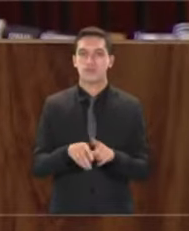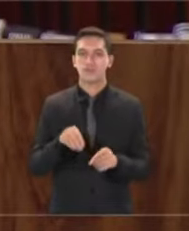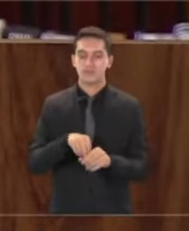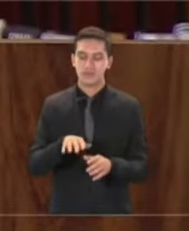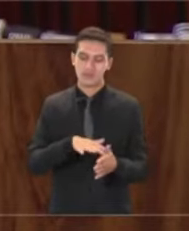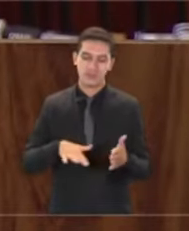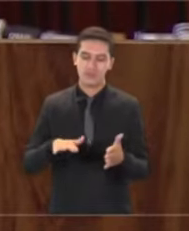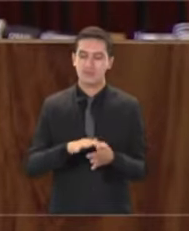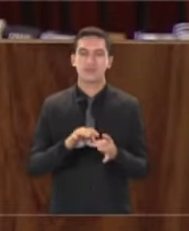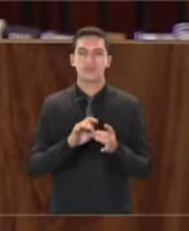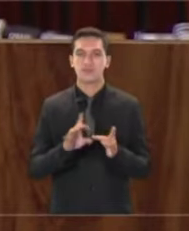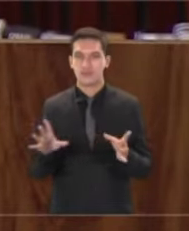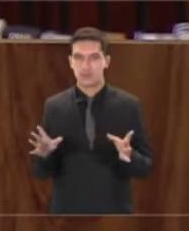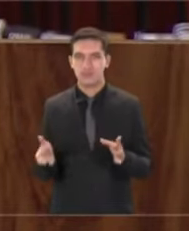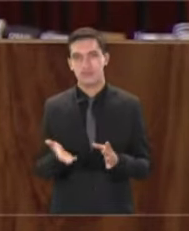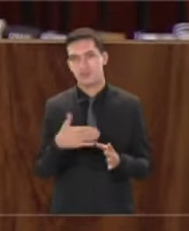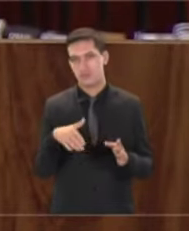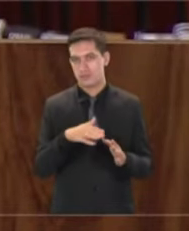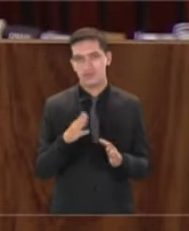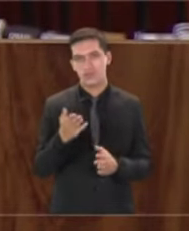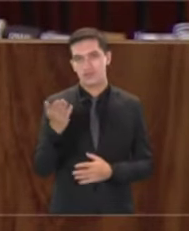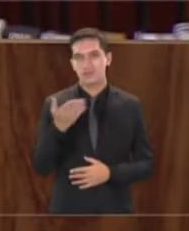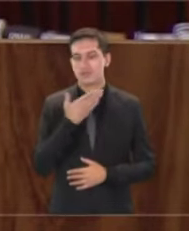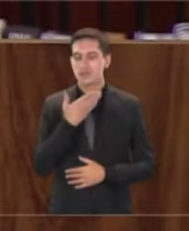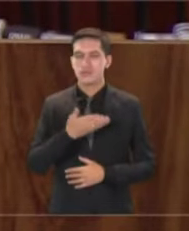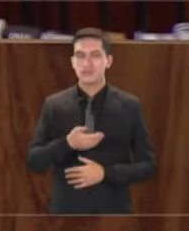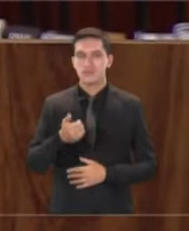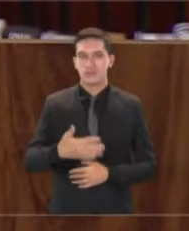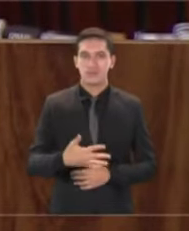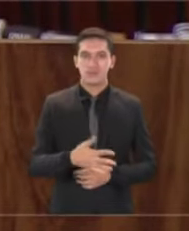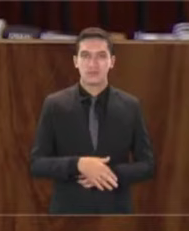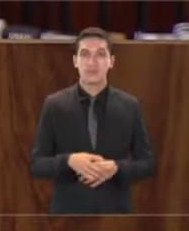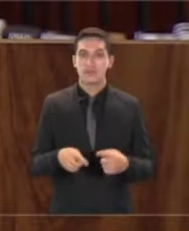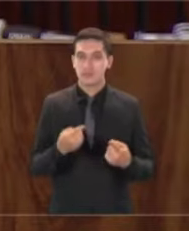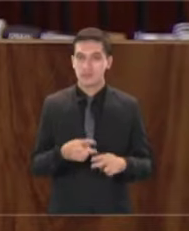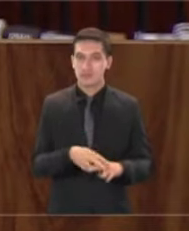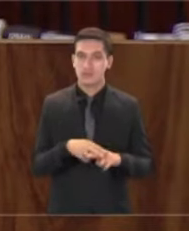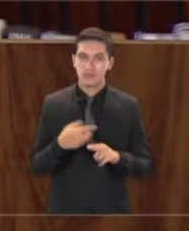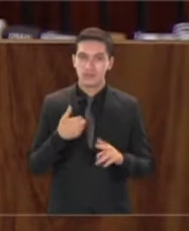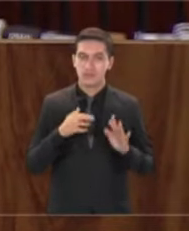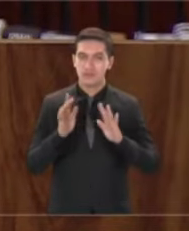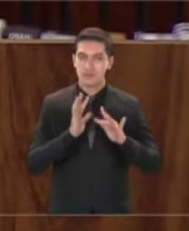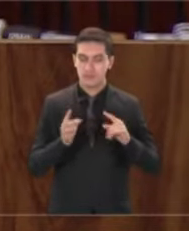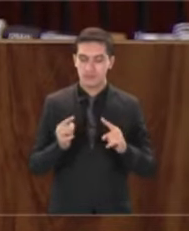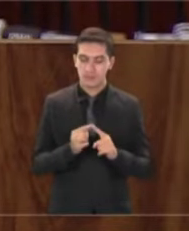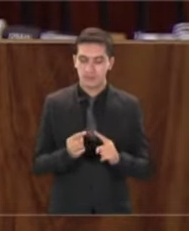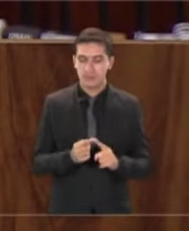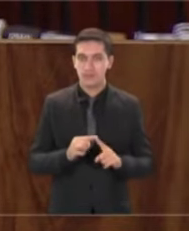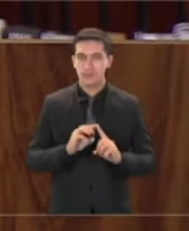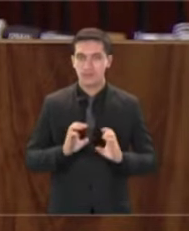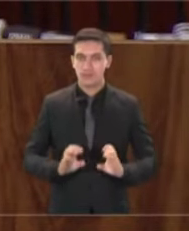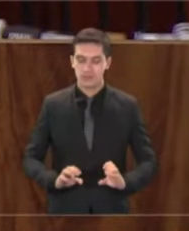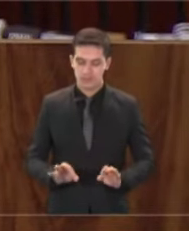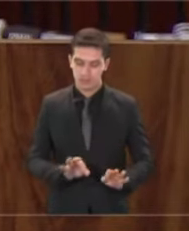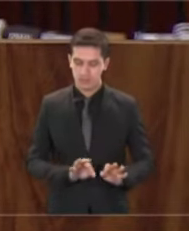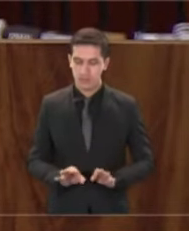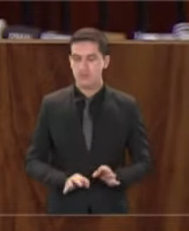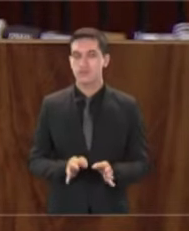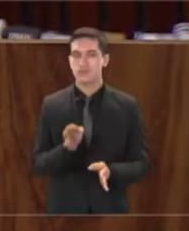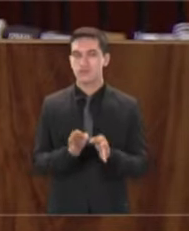de liberdade dos interlocutores. Desse modo, penso que cabe ao cidadão fazer o